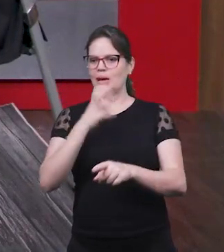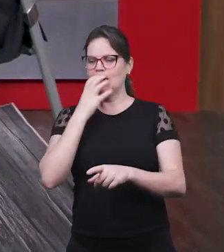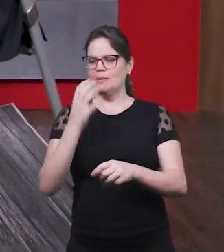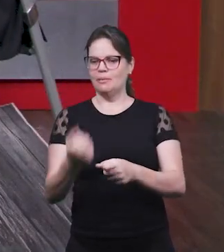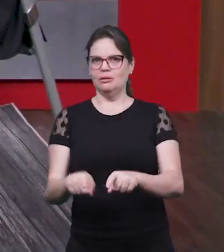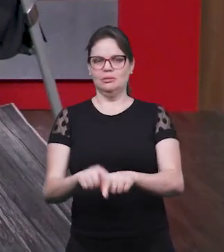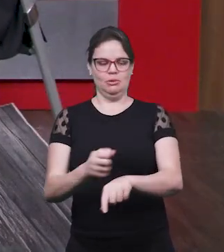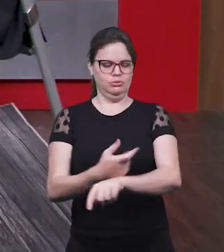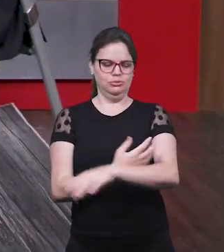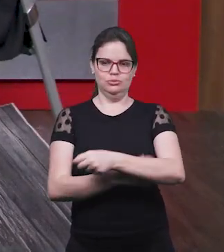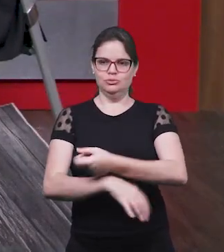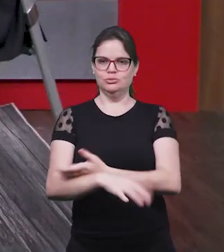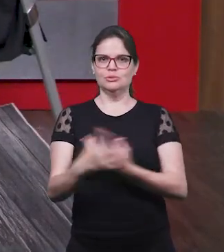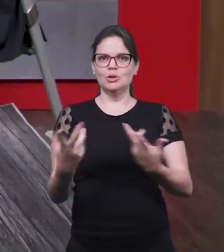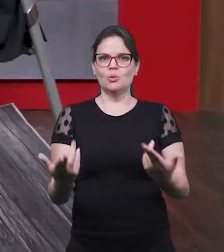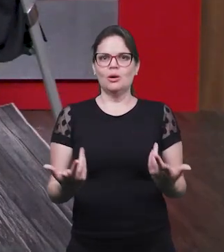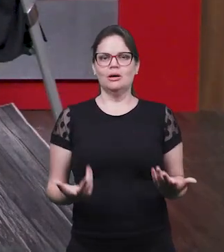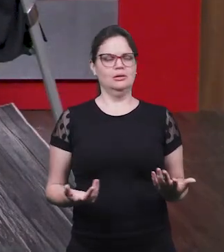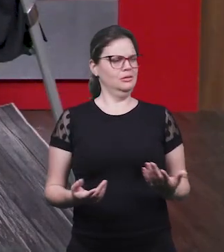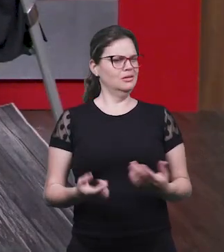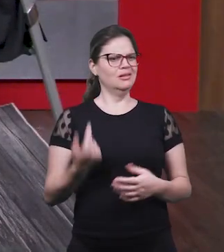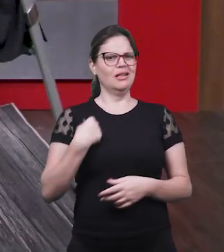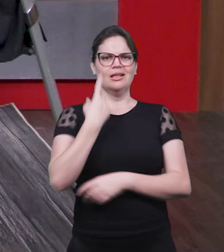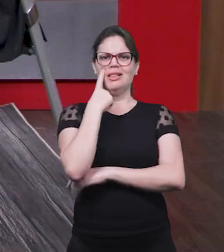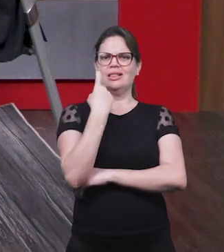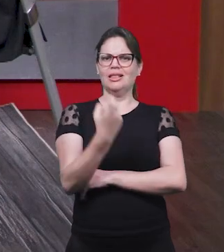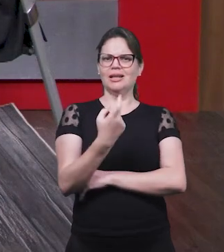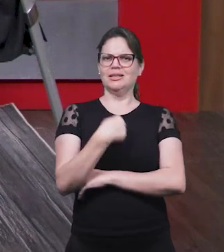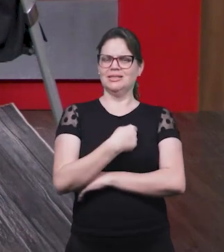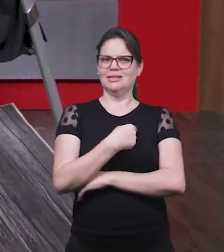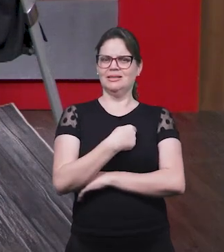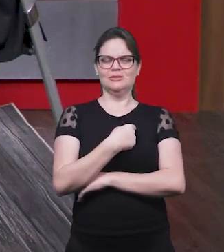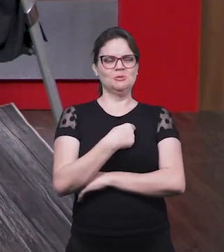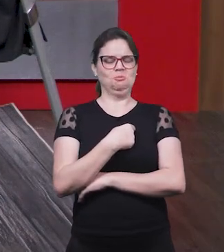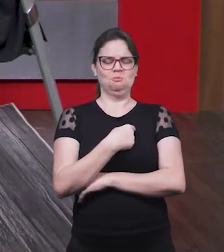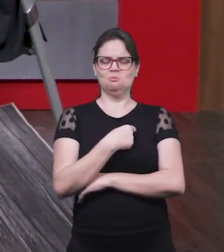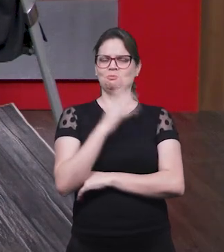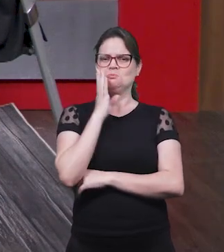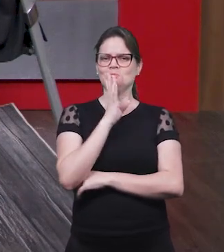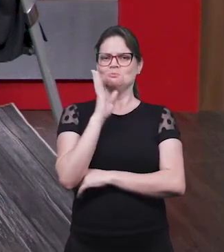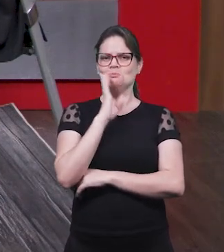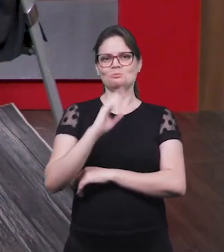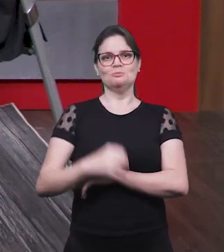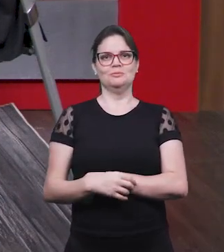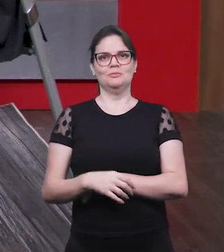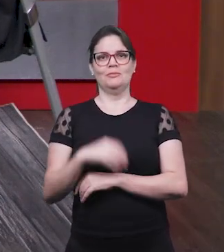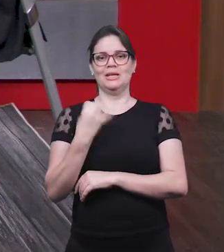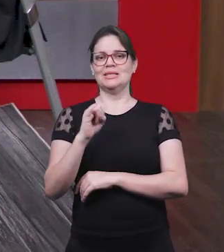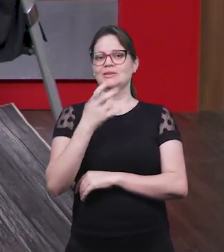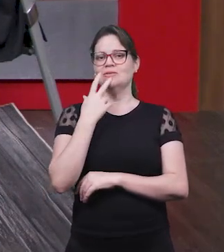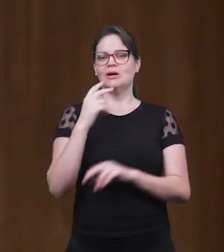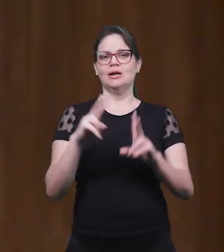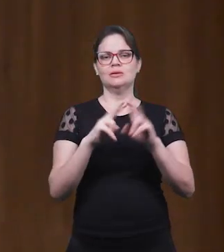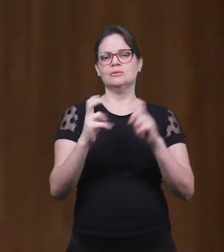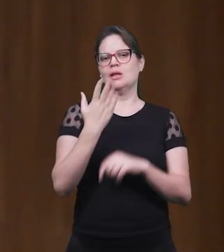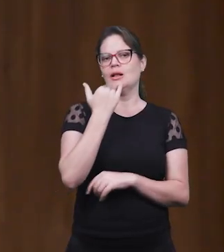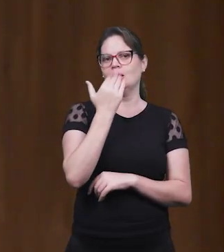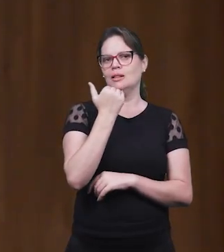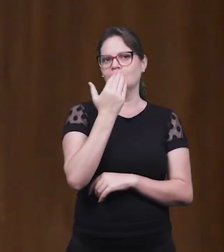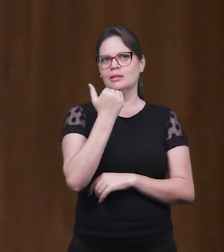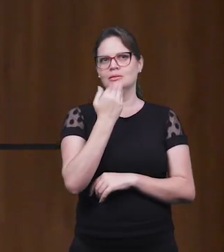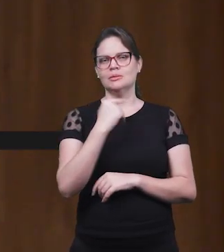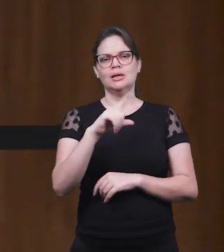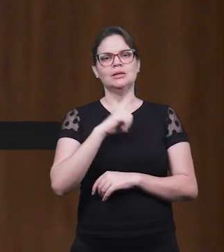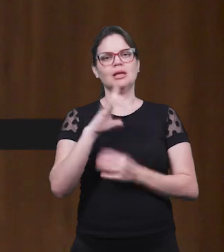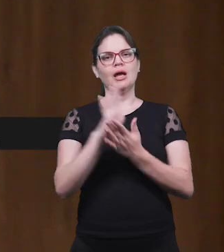uma infinidade de experiências. Assim. Muito interessante mesmo. Quando falamos de alimentos, existe algum alimento que